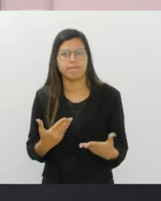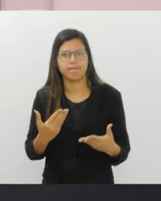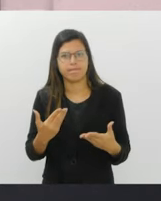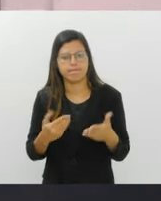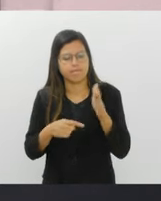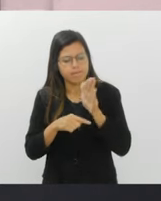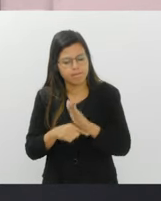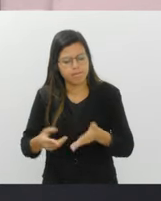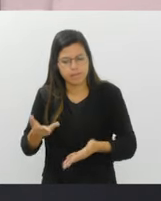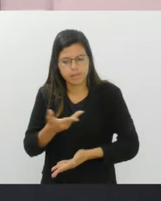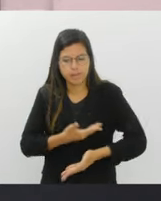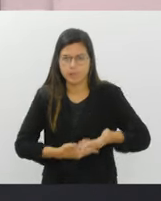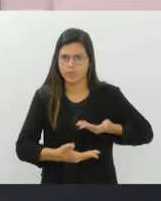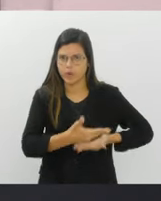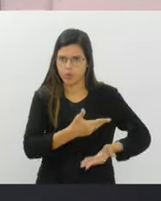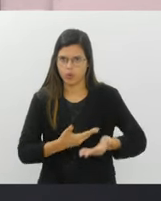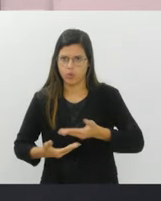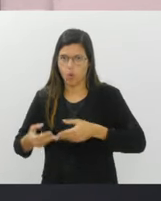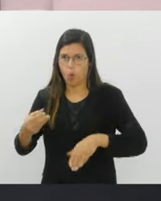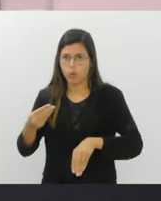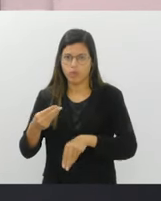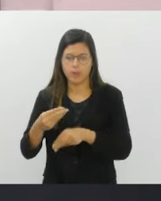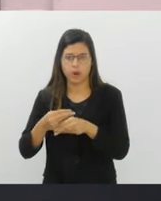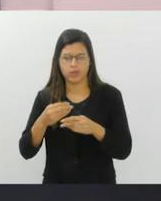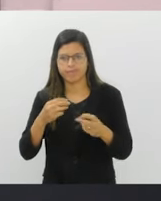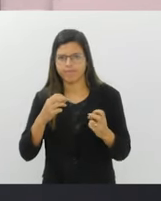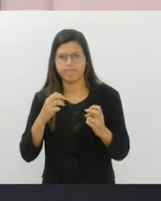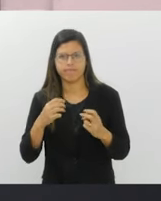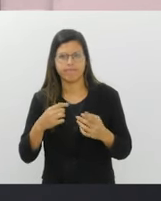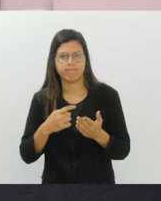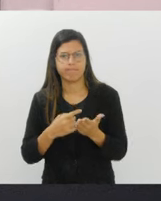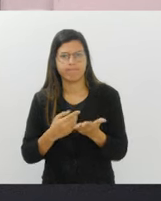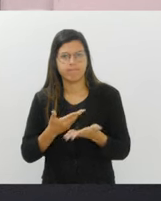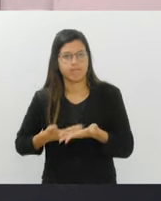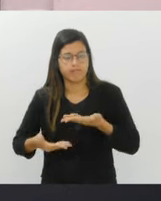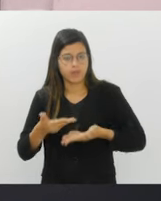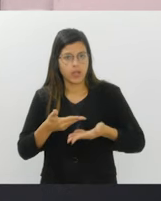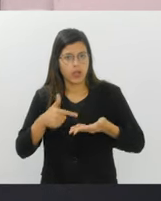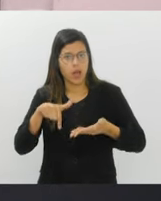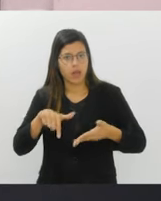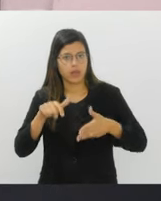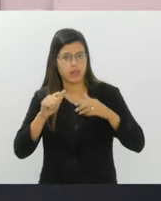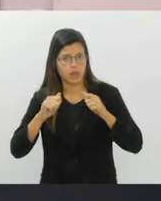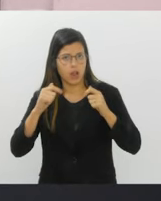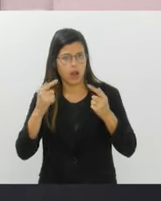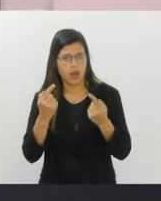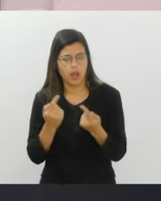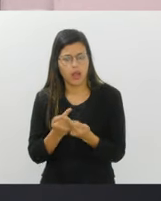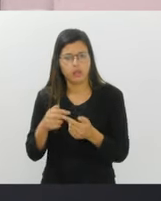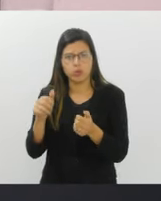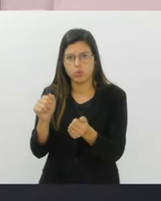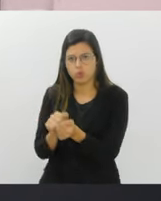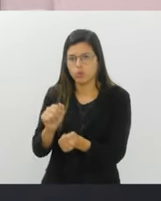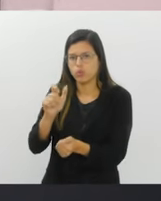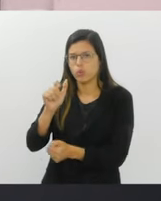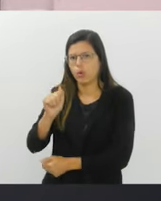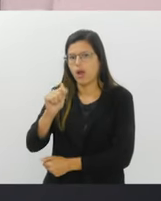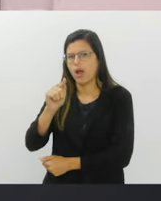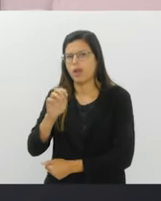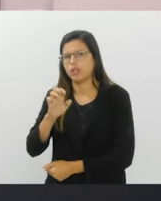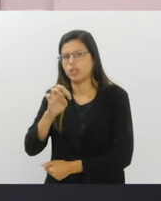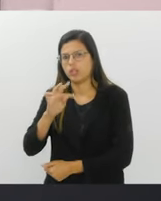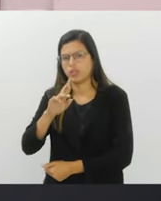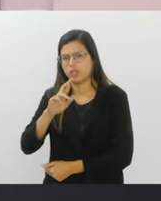cooperação, de colaboração, essa casa deve sentar junto à Agitransp, junto à Secretaria de